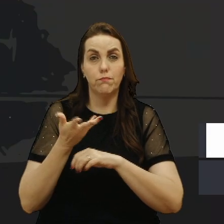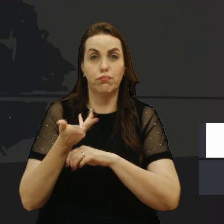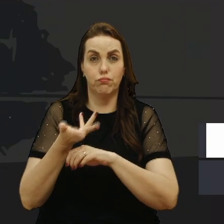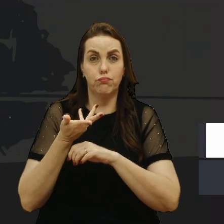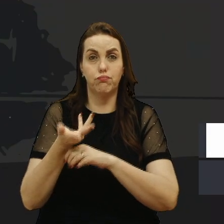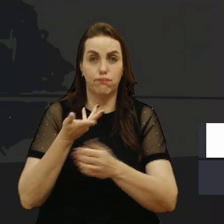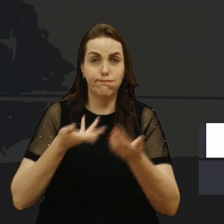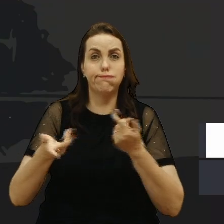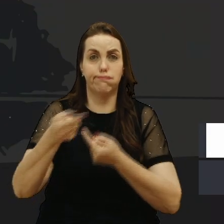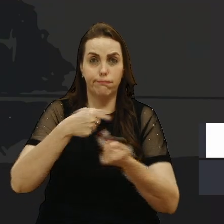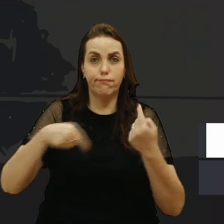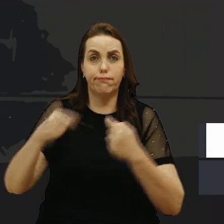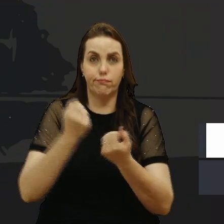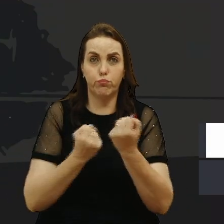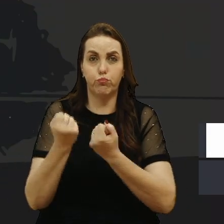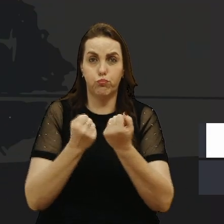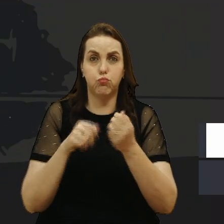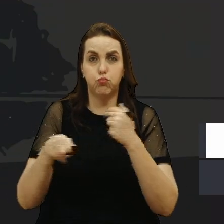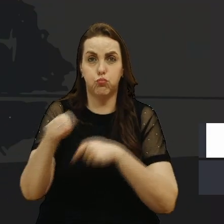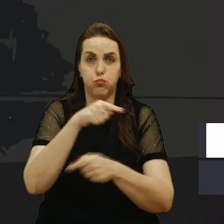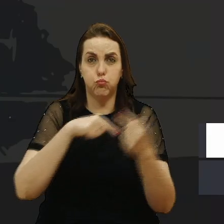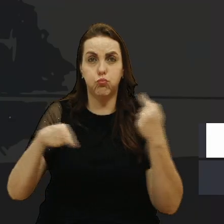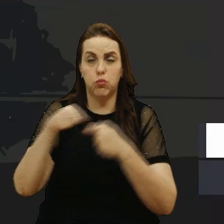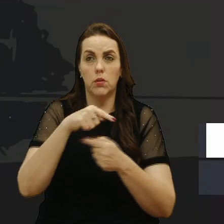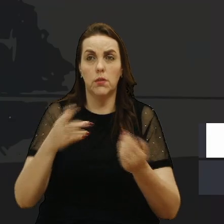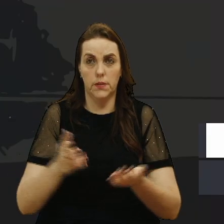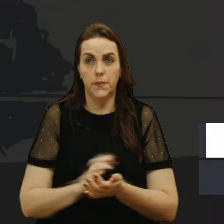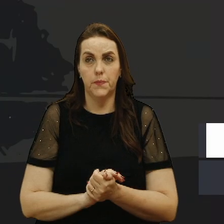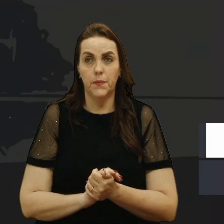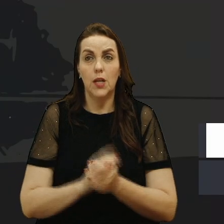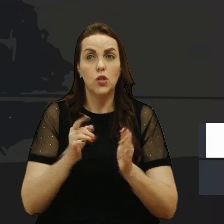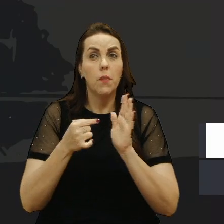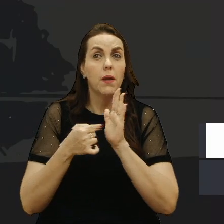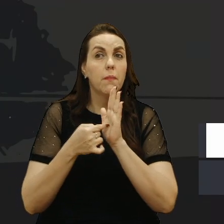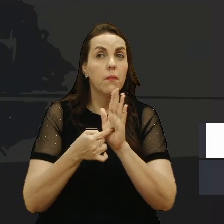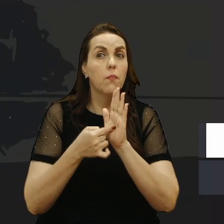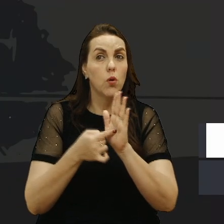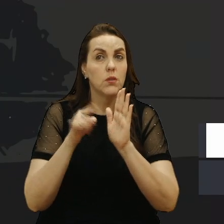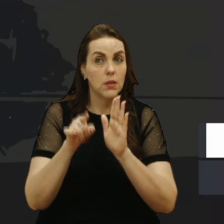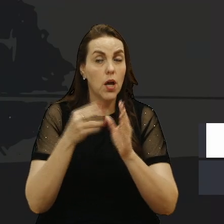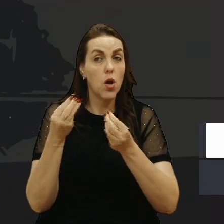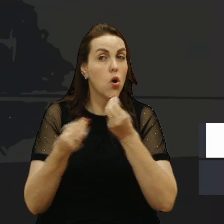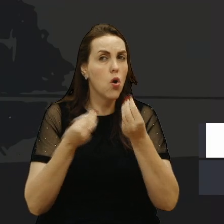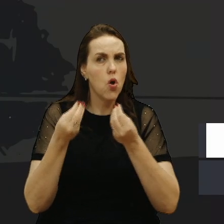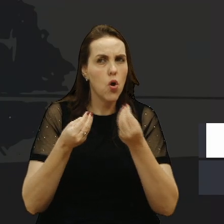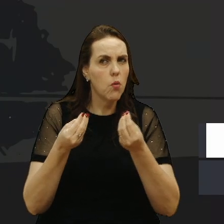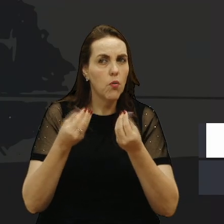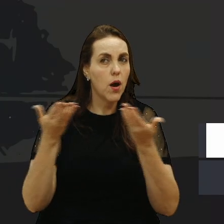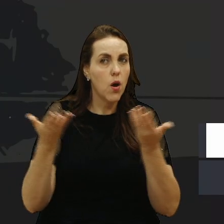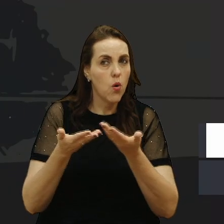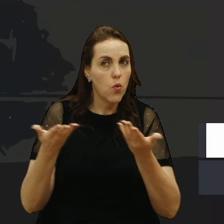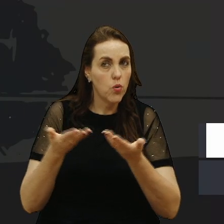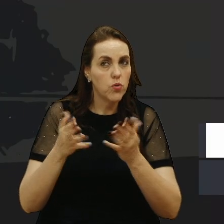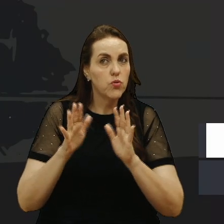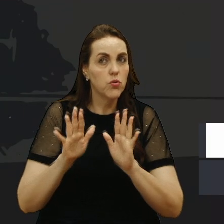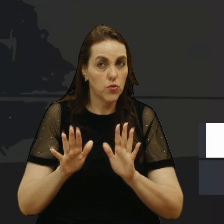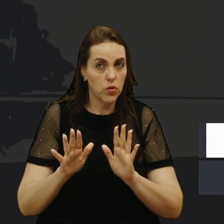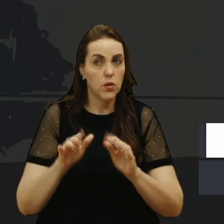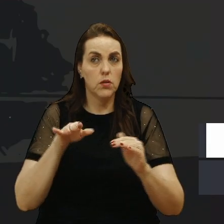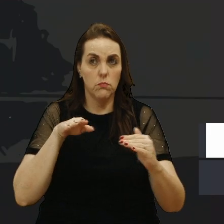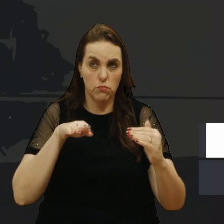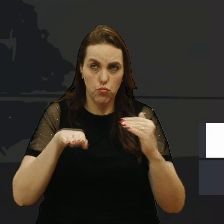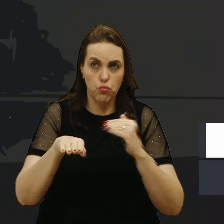de tráfego na atualidade. Então, aqui é só para demonstrar como é que fica, ou como é que é hoje, em termos